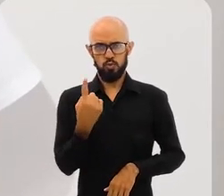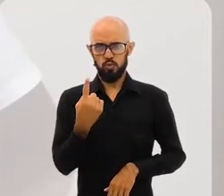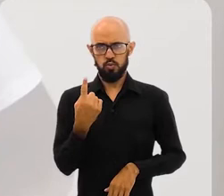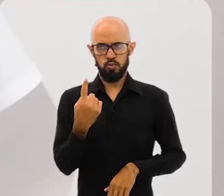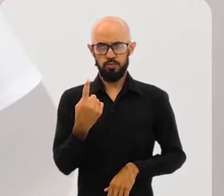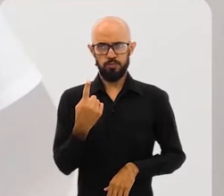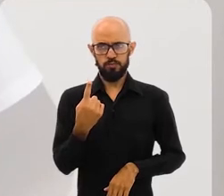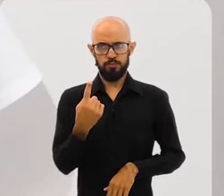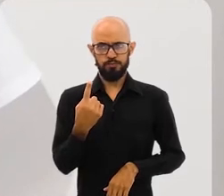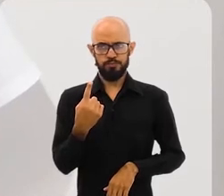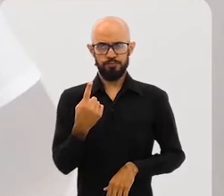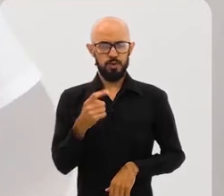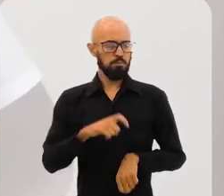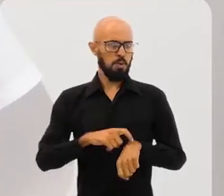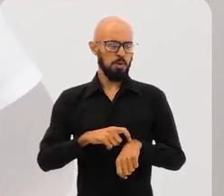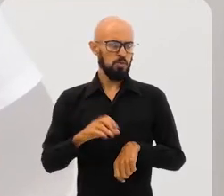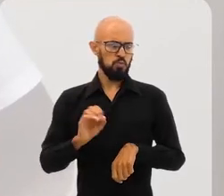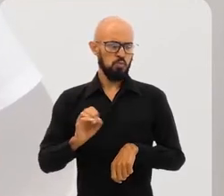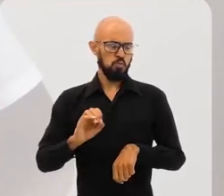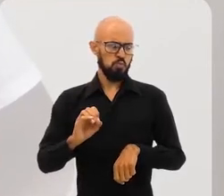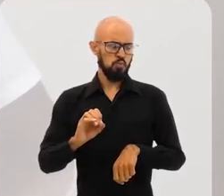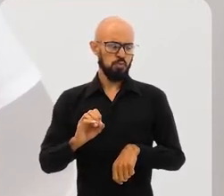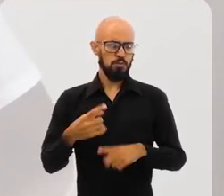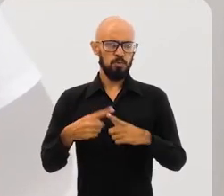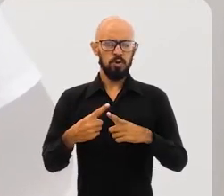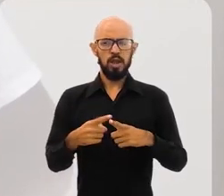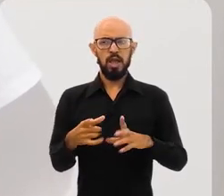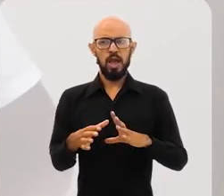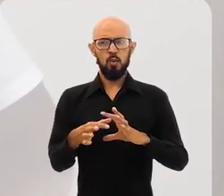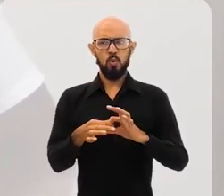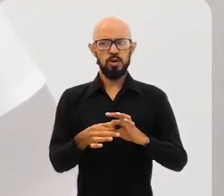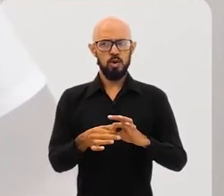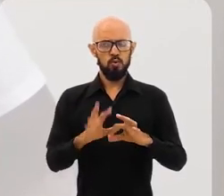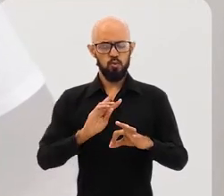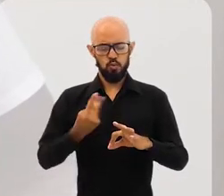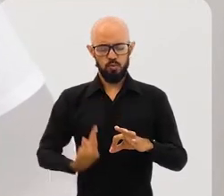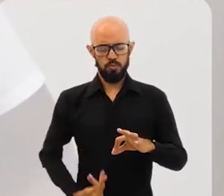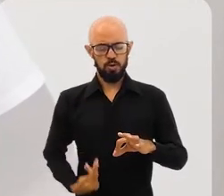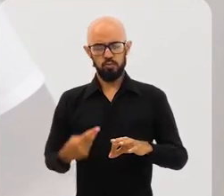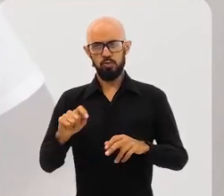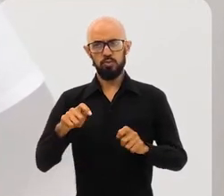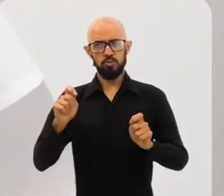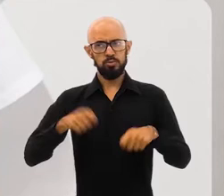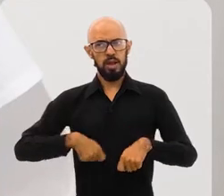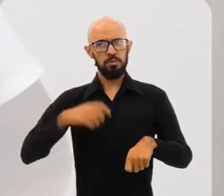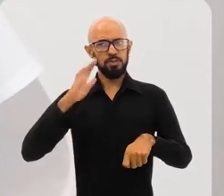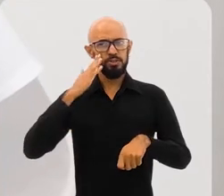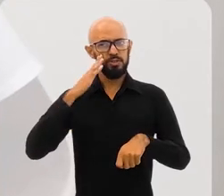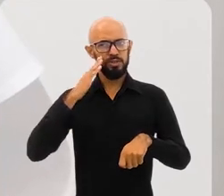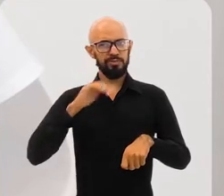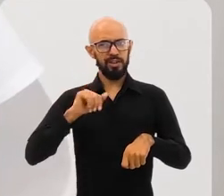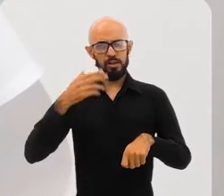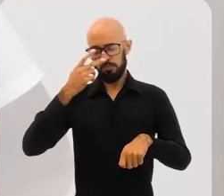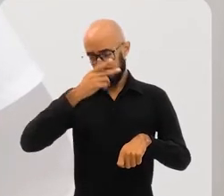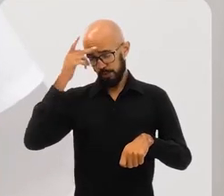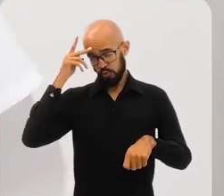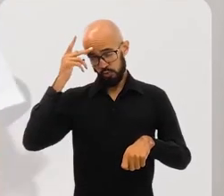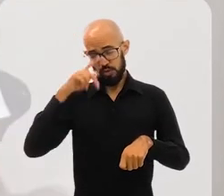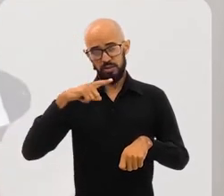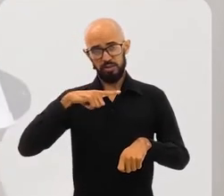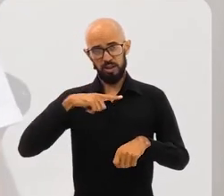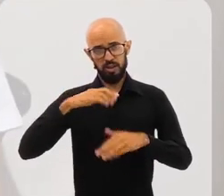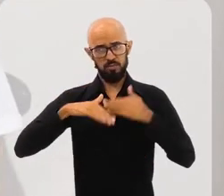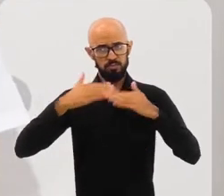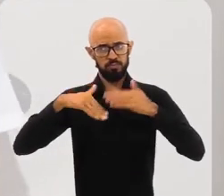auto-sustentável momento único e a gente entende isso através da União do ser humano a gente não compreende que um ser humano consiga ter êxito na sua